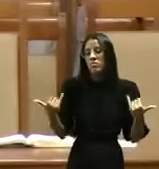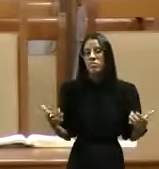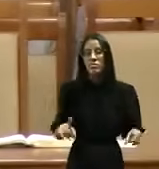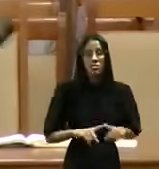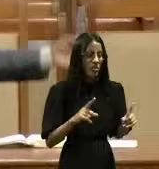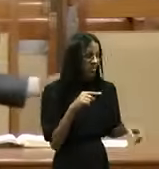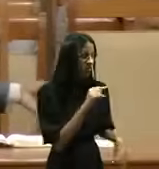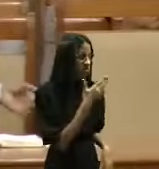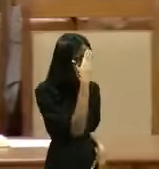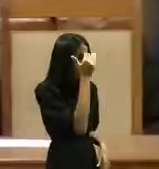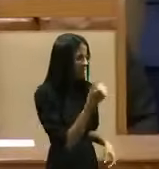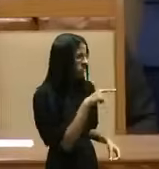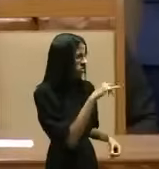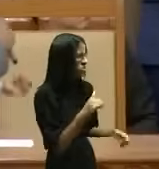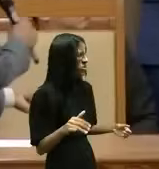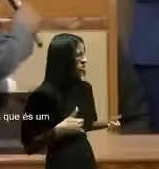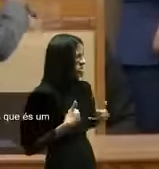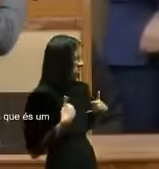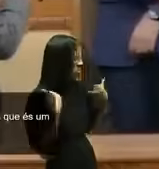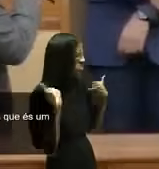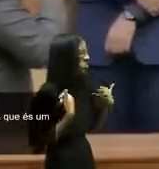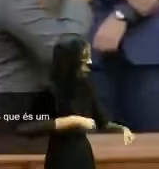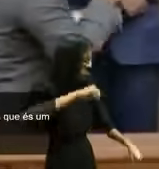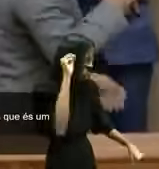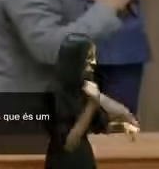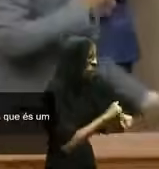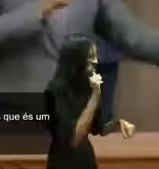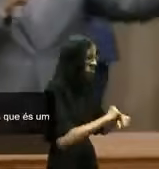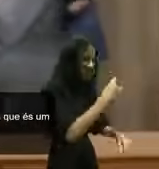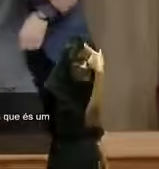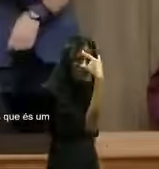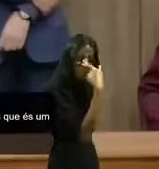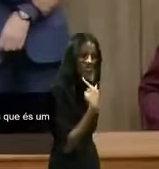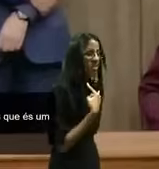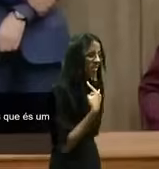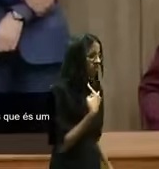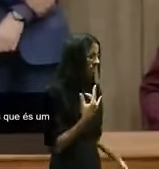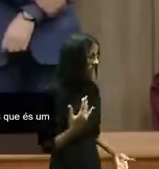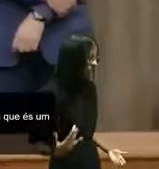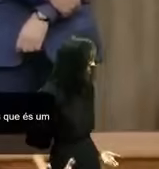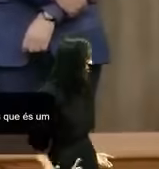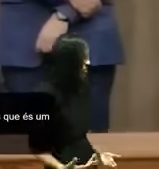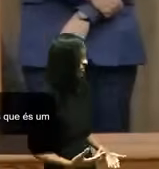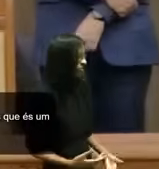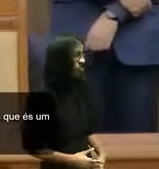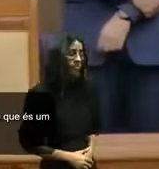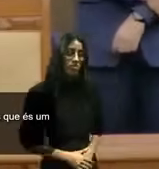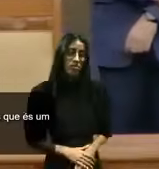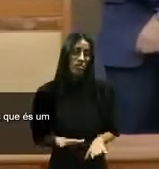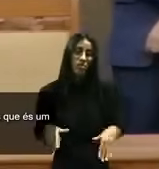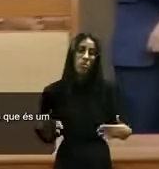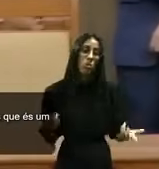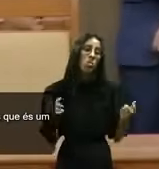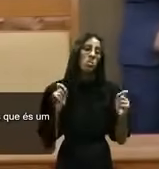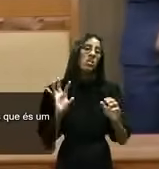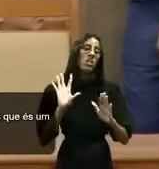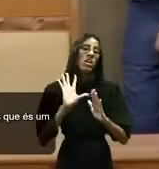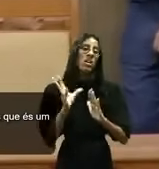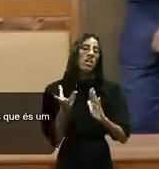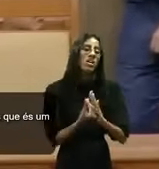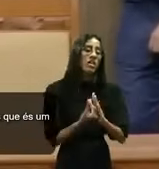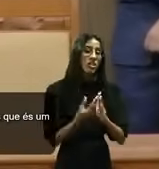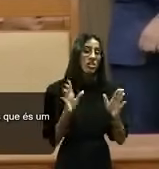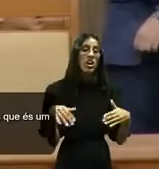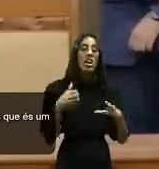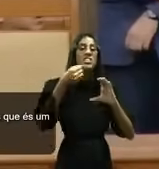miserável pobre cego olha isso aqui é de uma igreja Quantas coisas essa igreja era